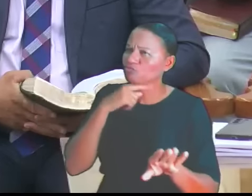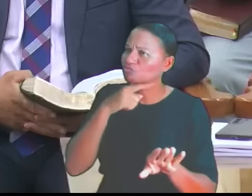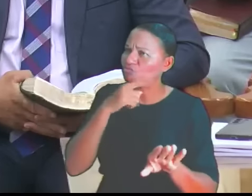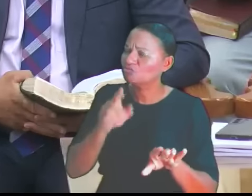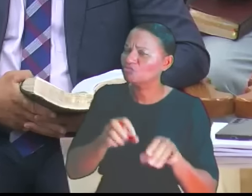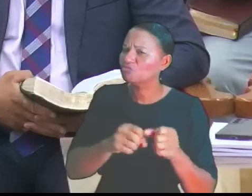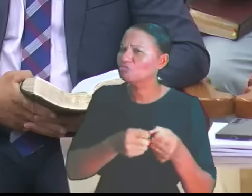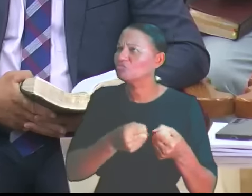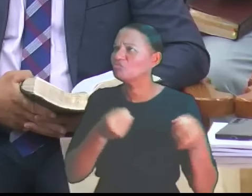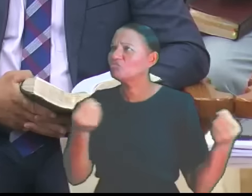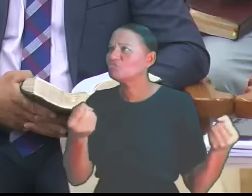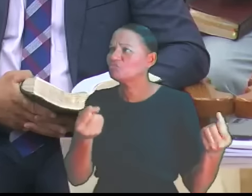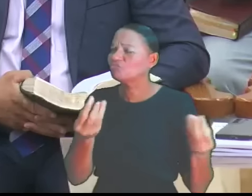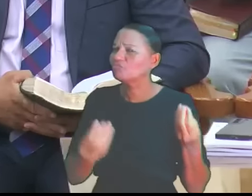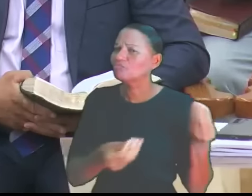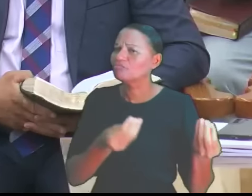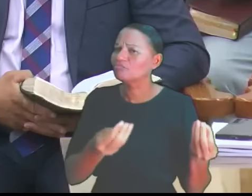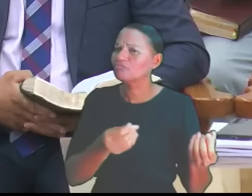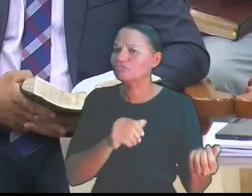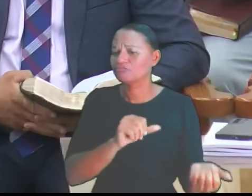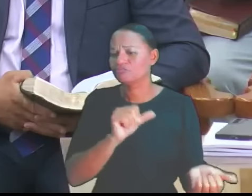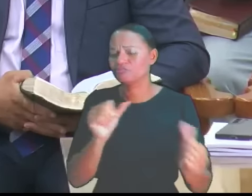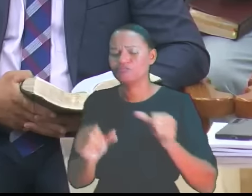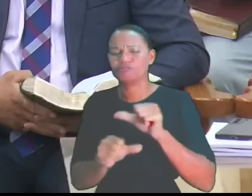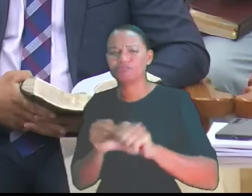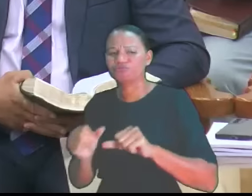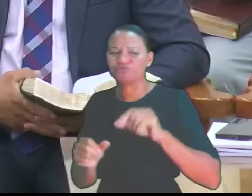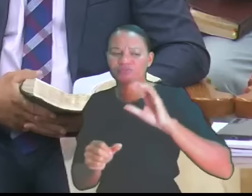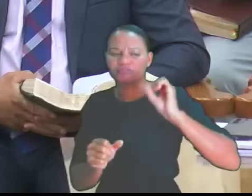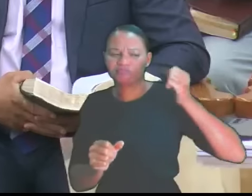abrir? Eu vou mudar de Deus.